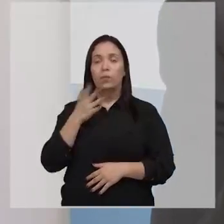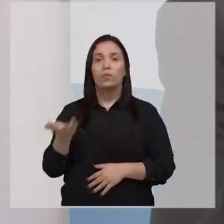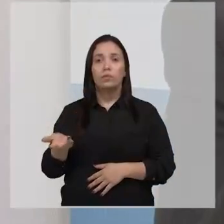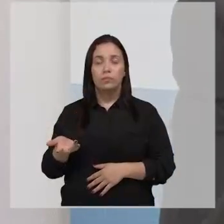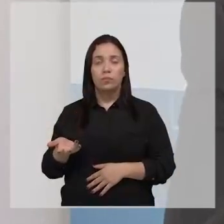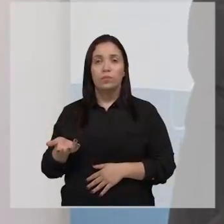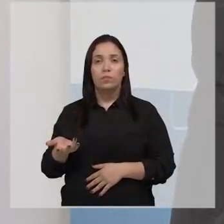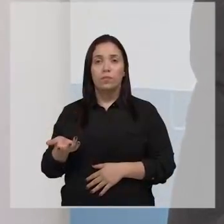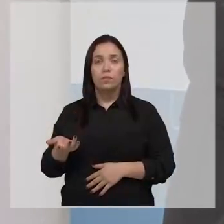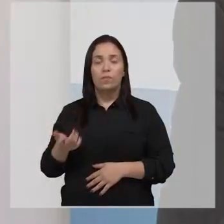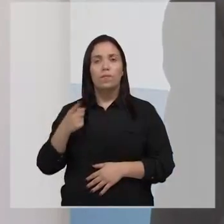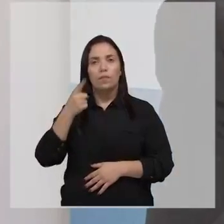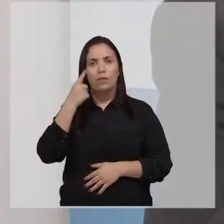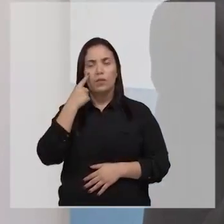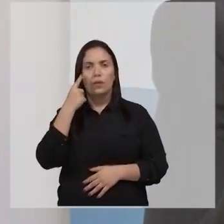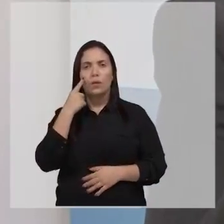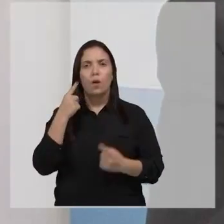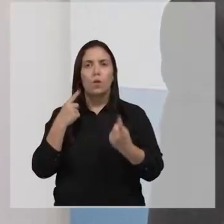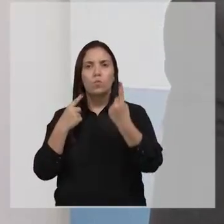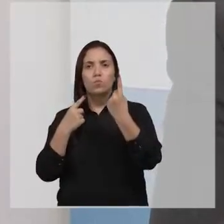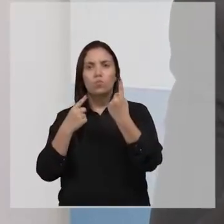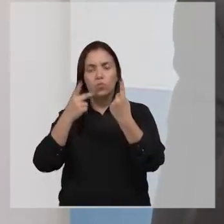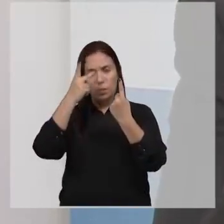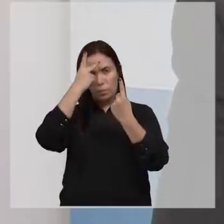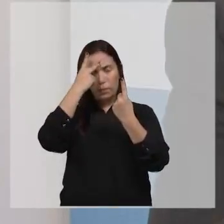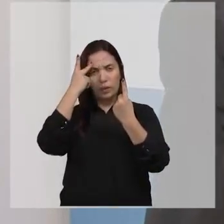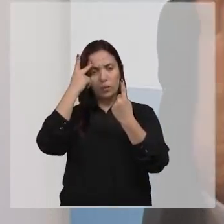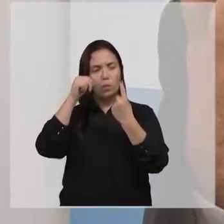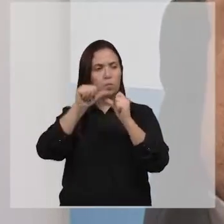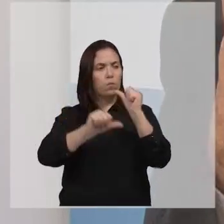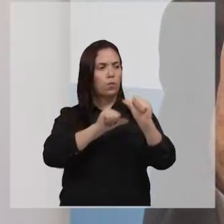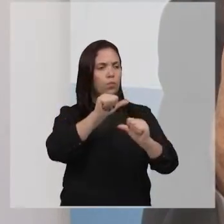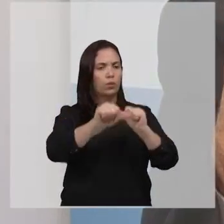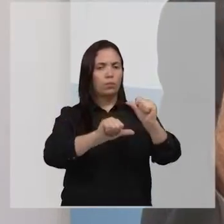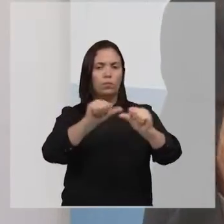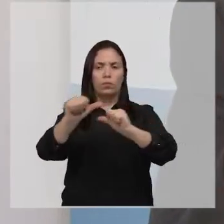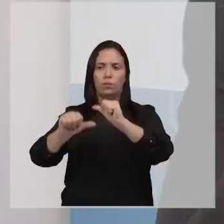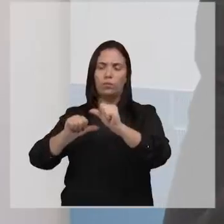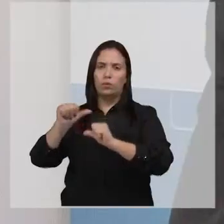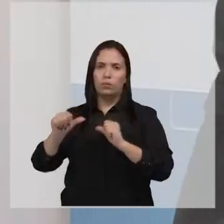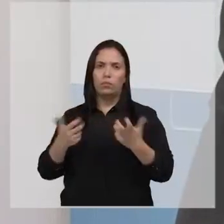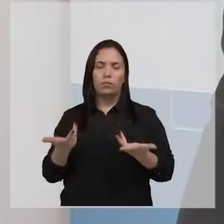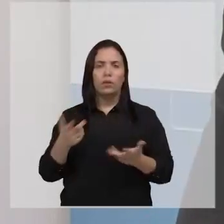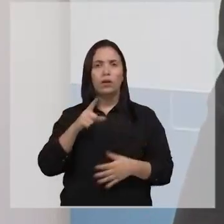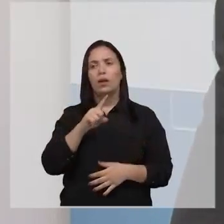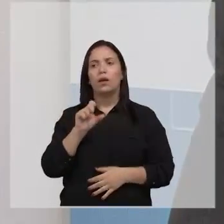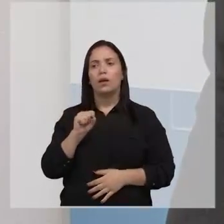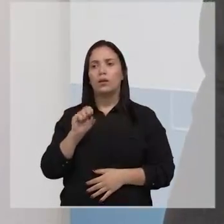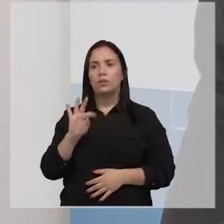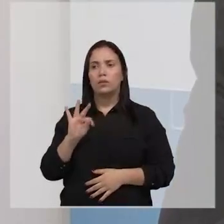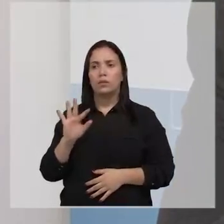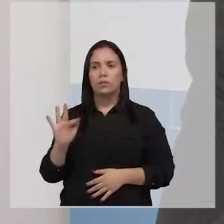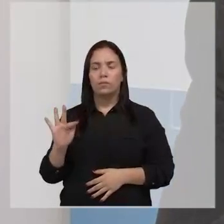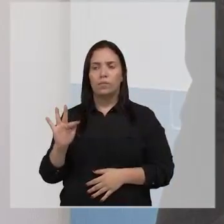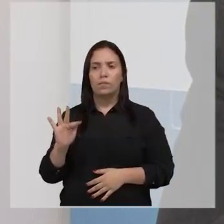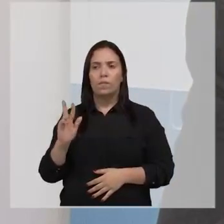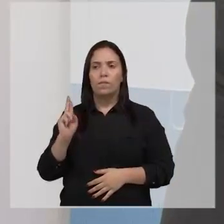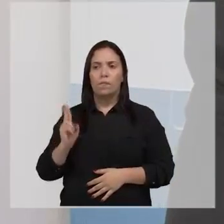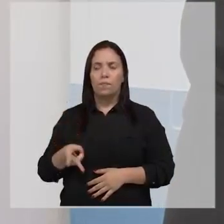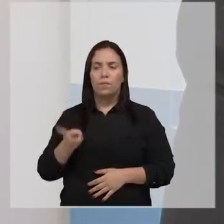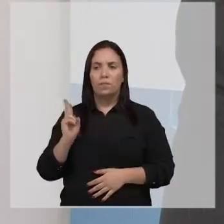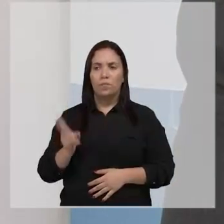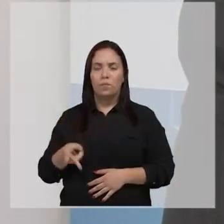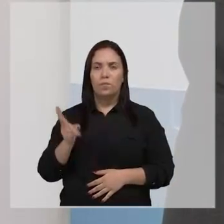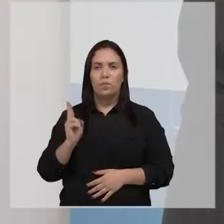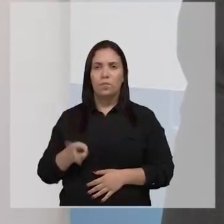como uma pessoa muda a ótica do processo. Né? O Supremo, que sempre foi o